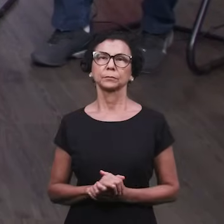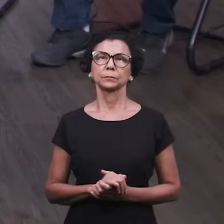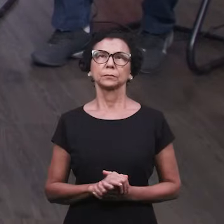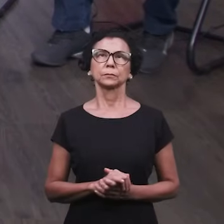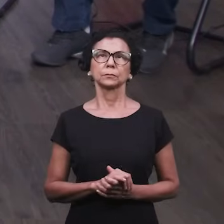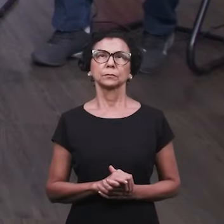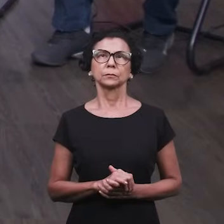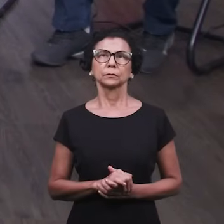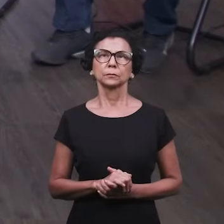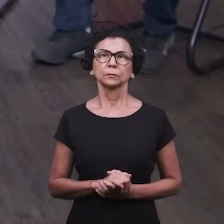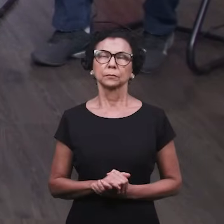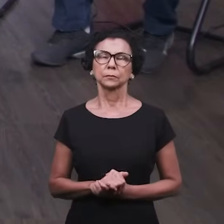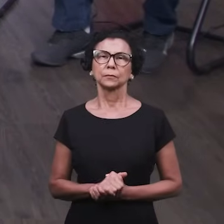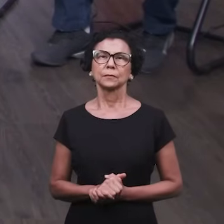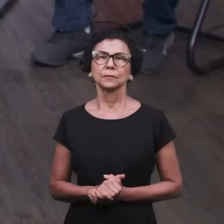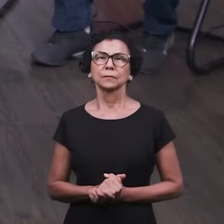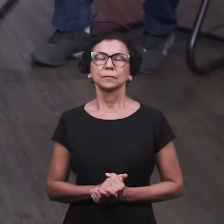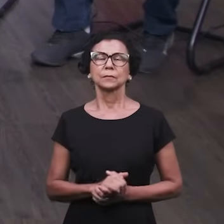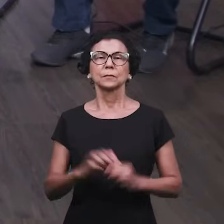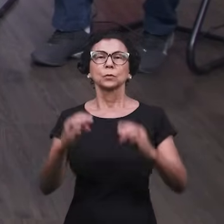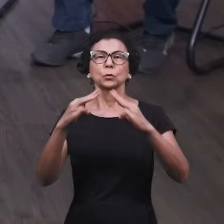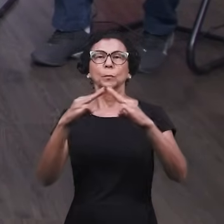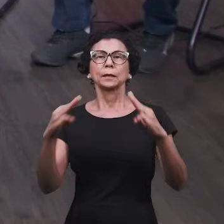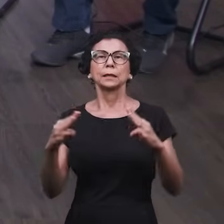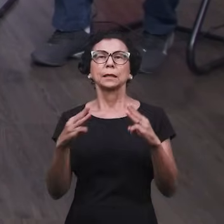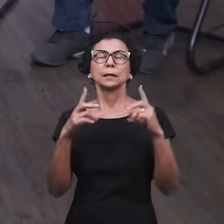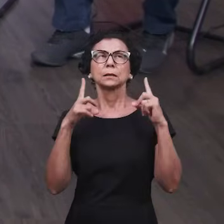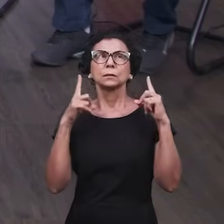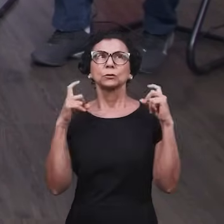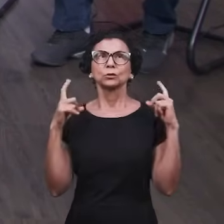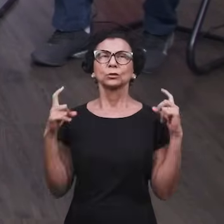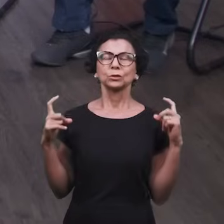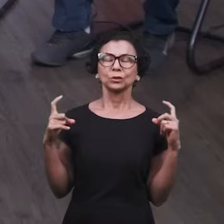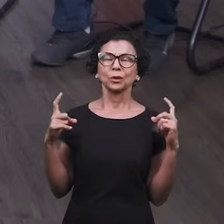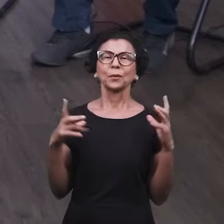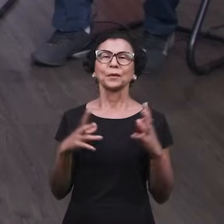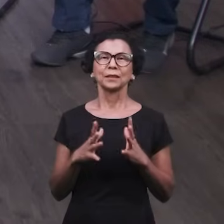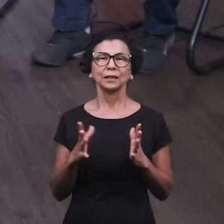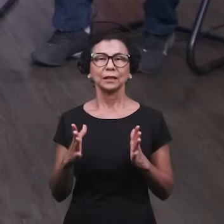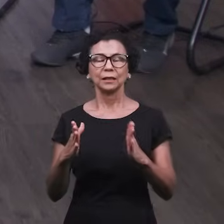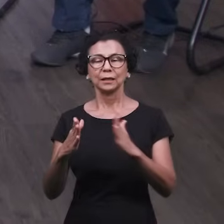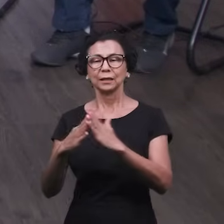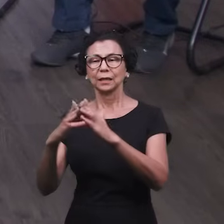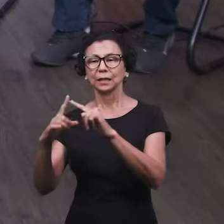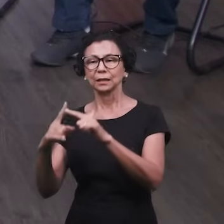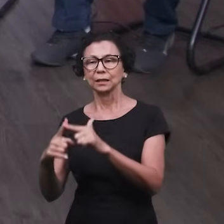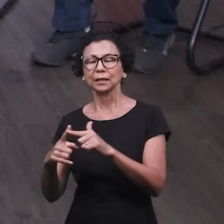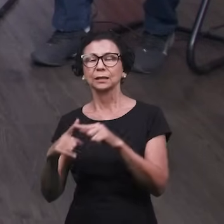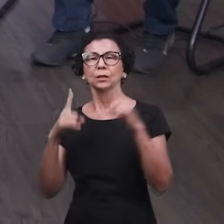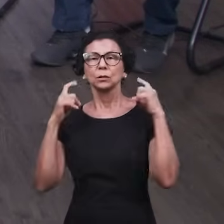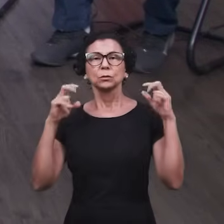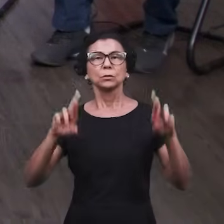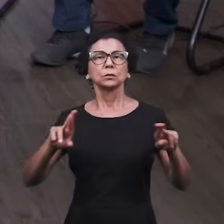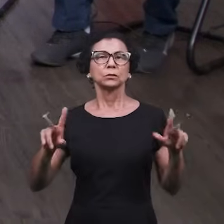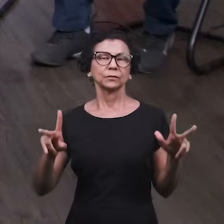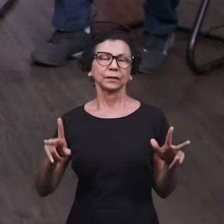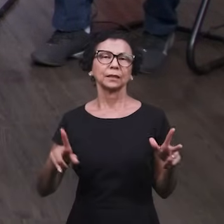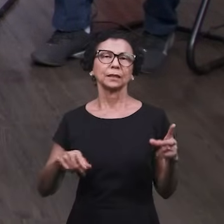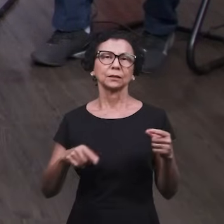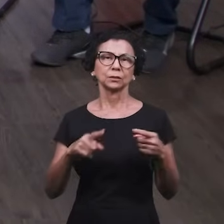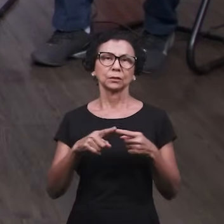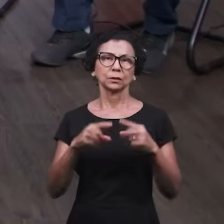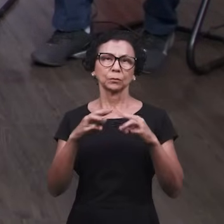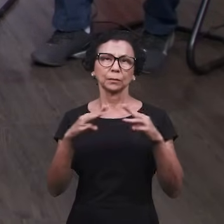citou aqui, que é da equipe de som do Manaim. Exatamente. E nós temos uma necessidade na igreja, que é a questão